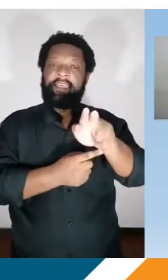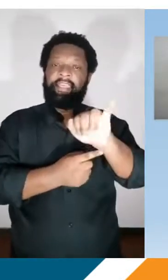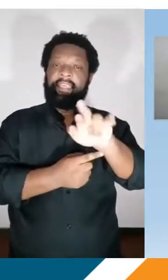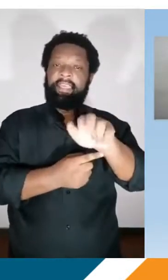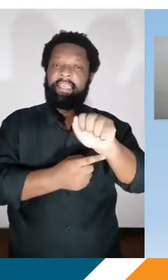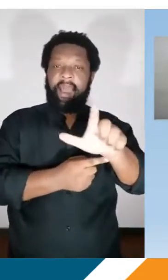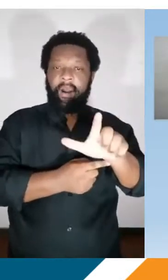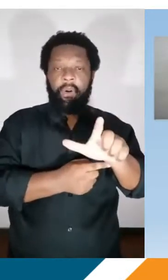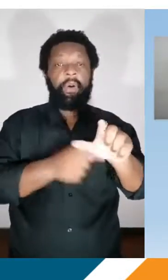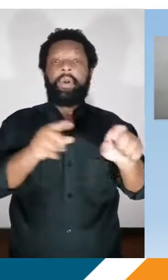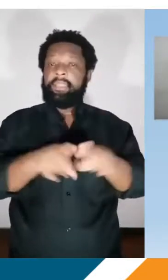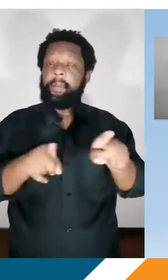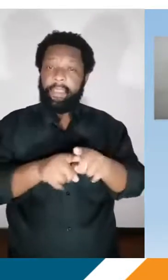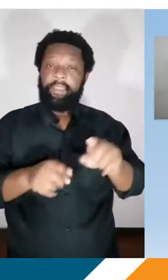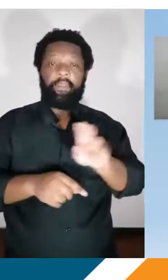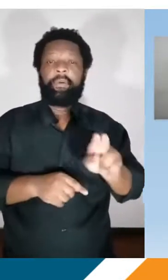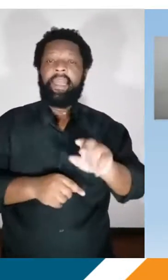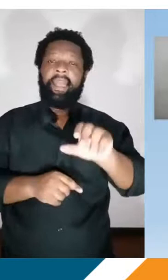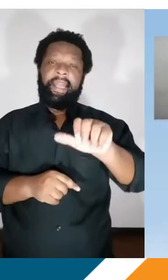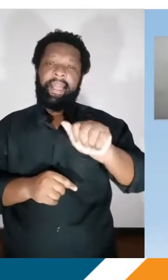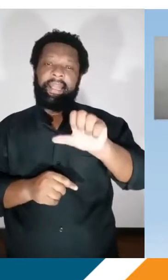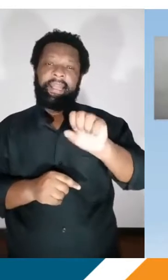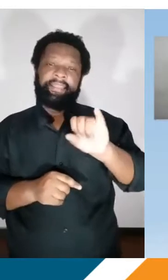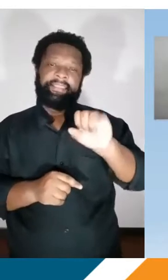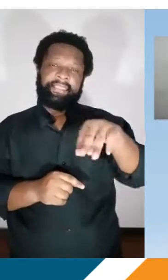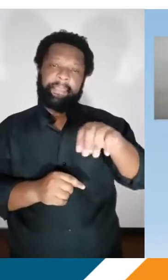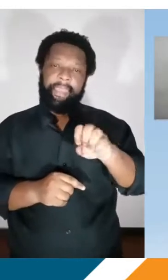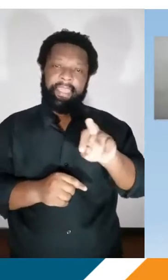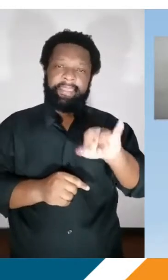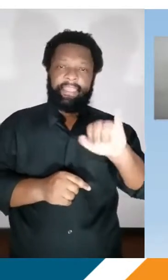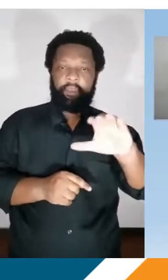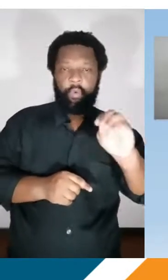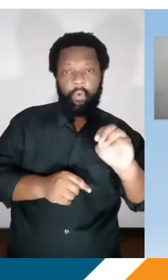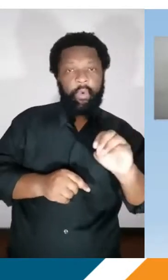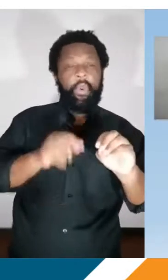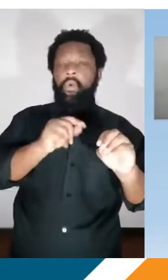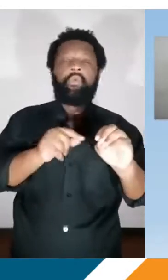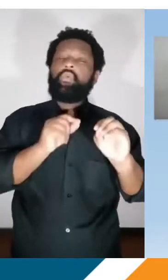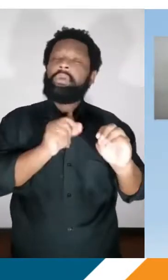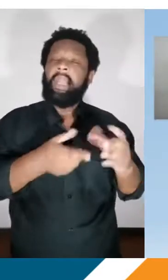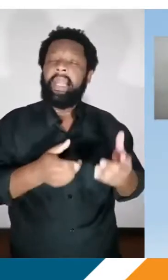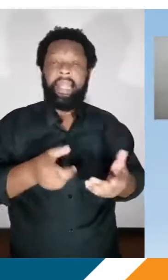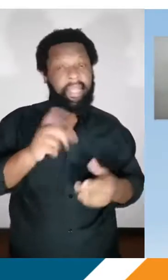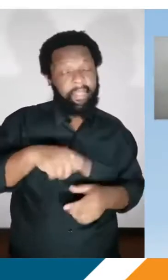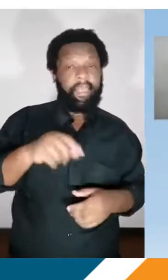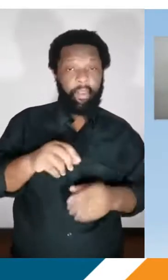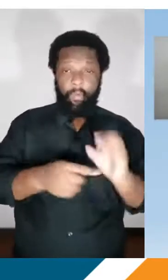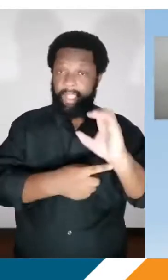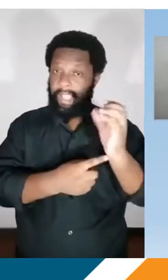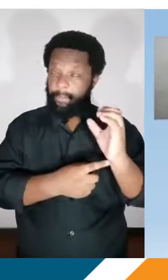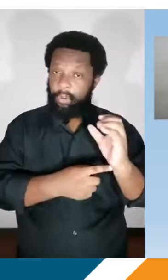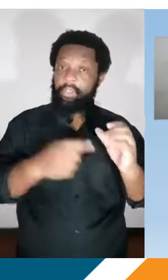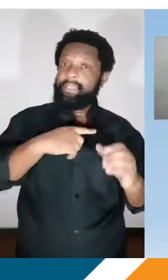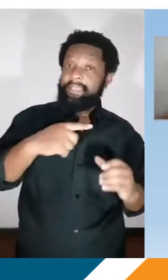quiral, ou seja, também chamado de carbono assimétrico. Quer dizer o seguinte, carbono quiral, gente, nada mais nada menos, é